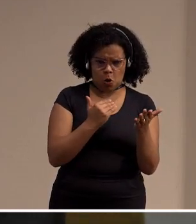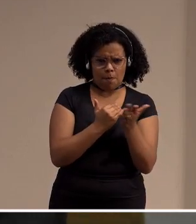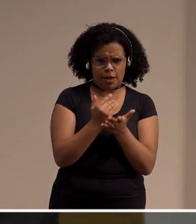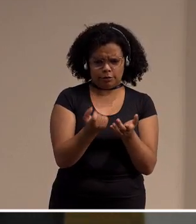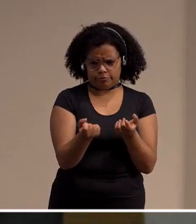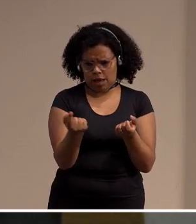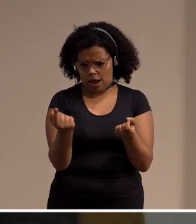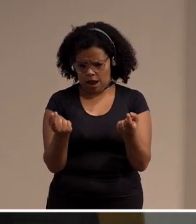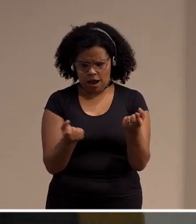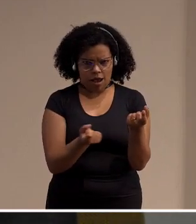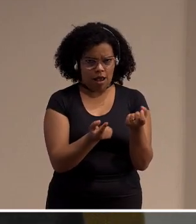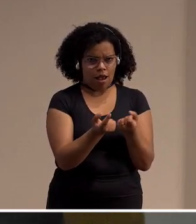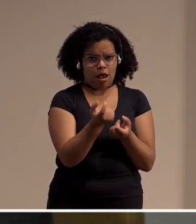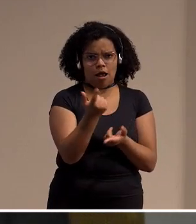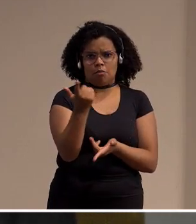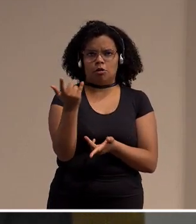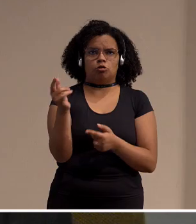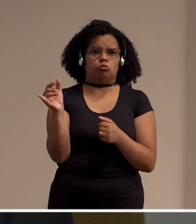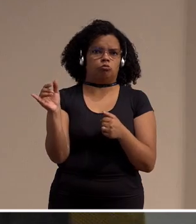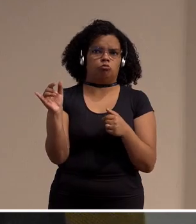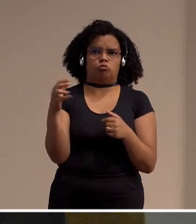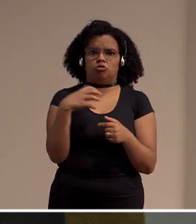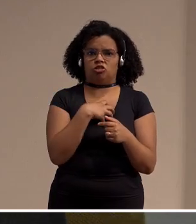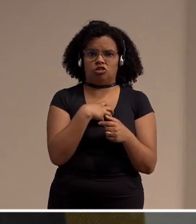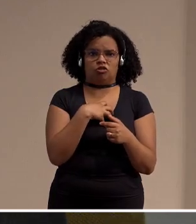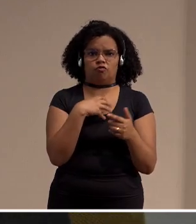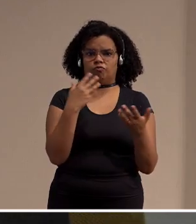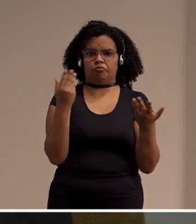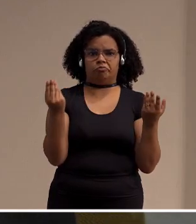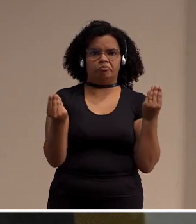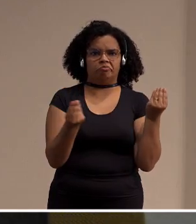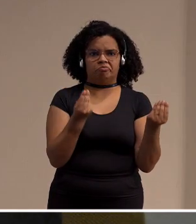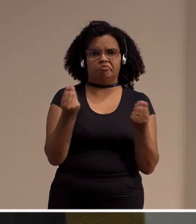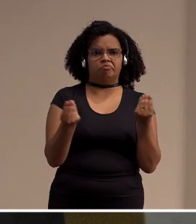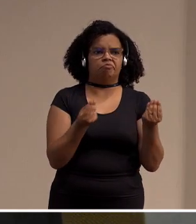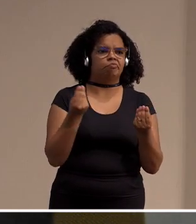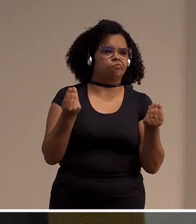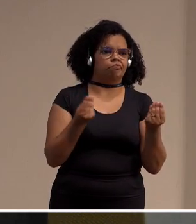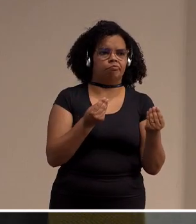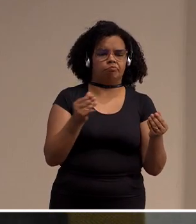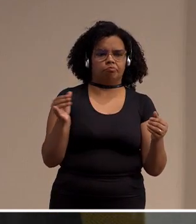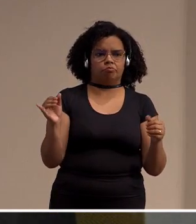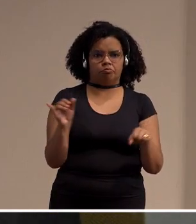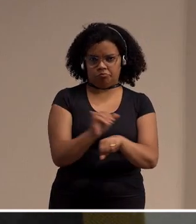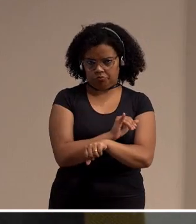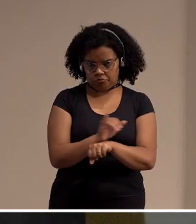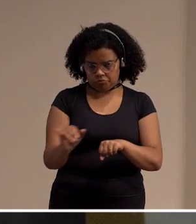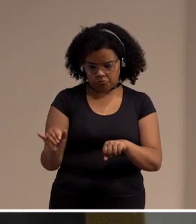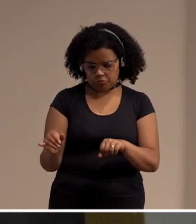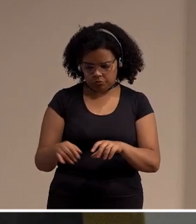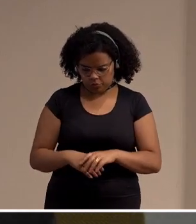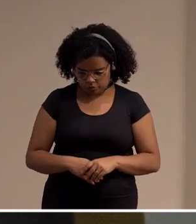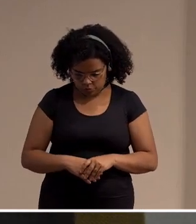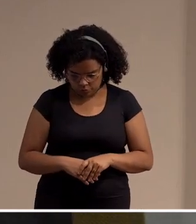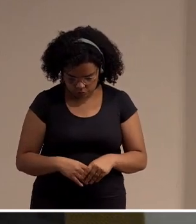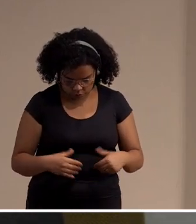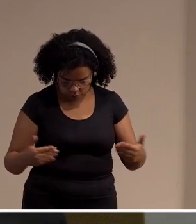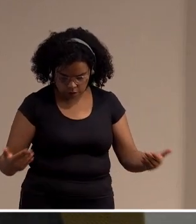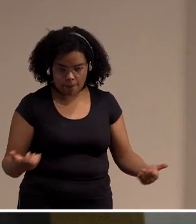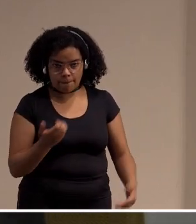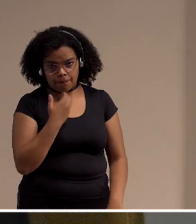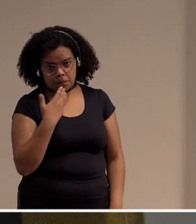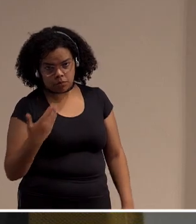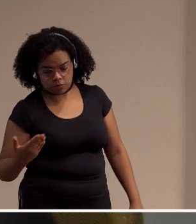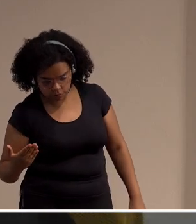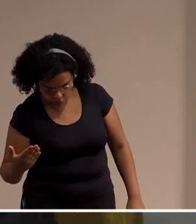surgir agora de forma metódica, sistemática, né? Porque, porra, o